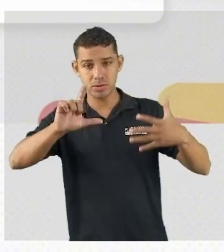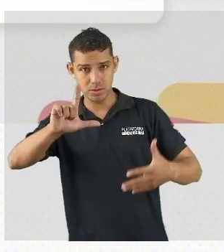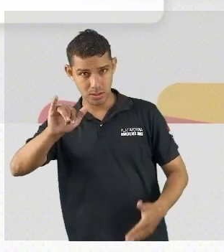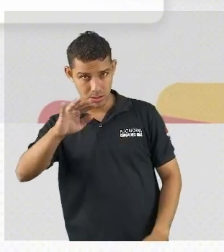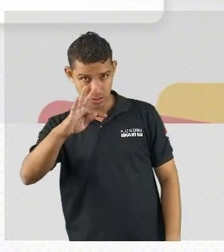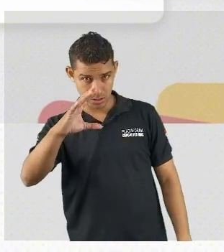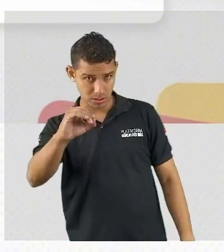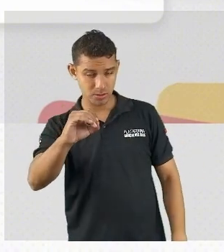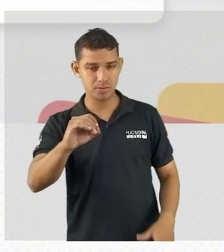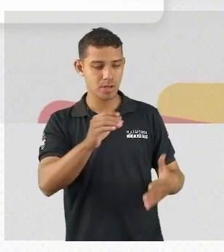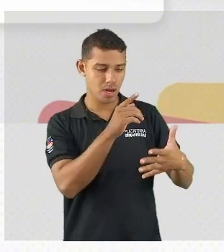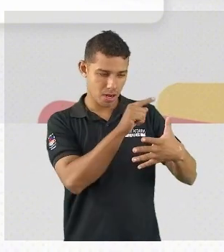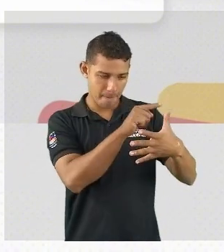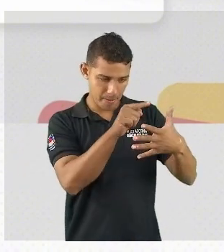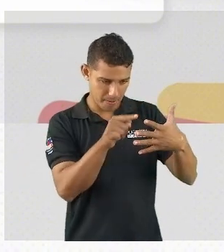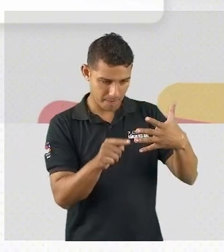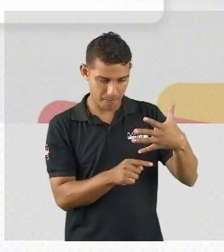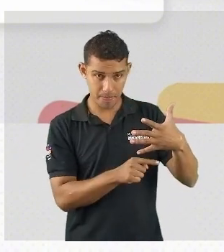momento